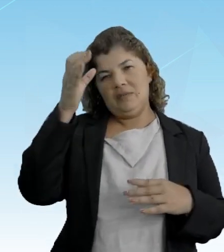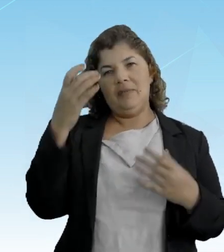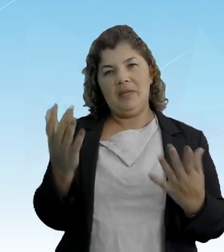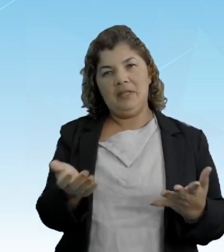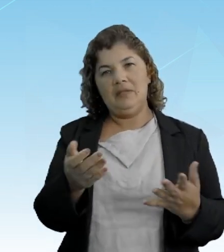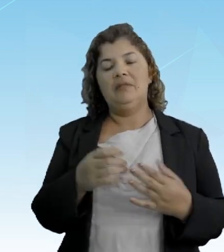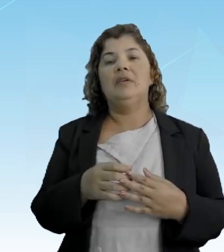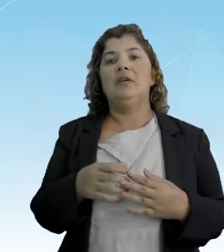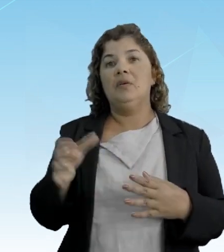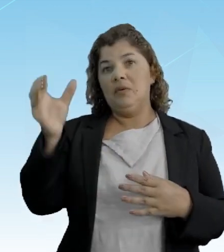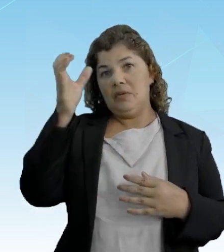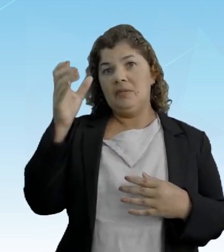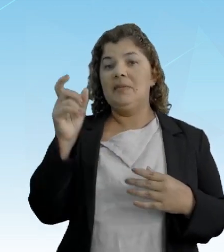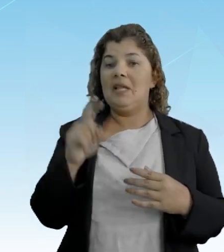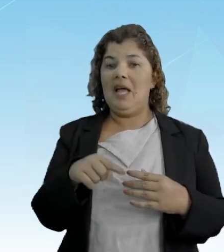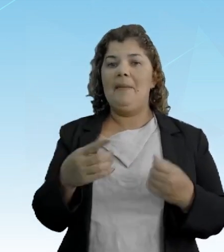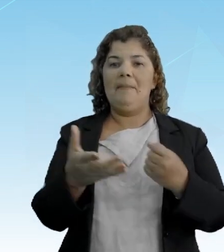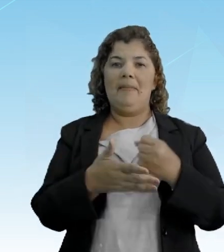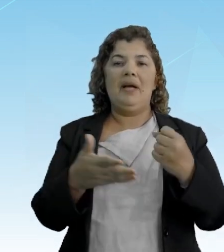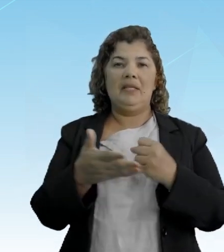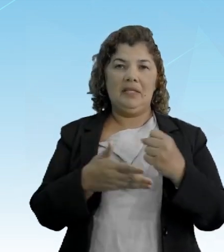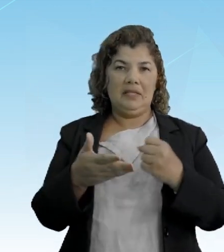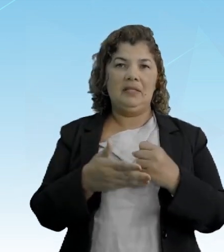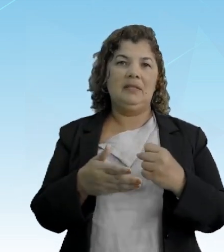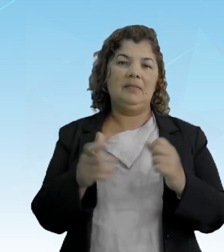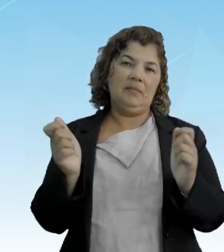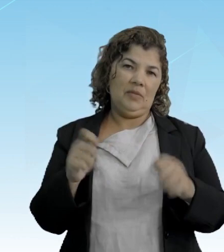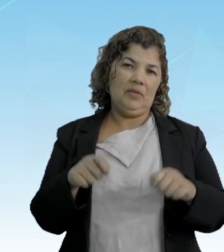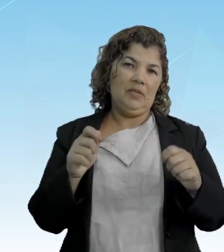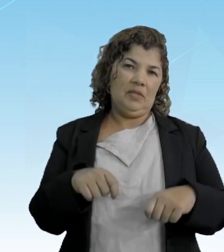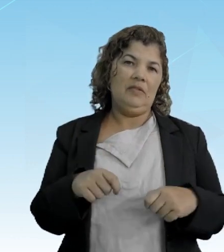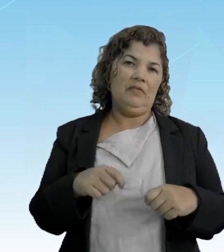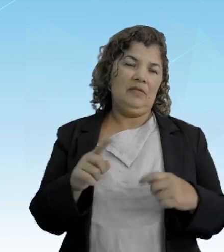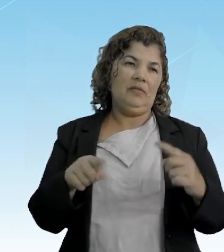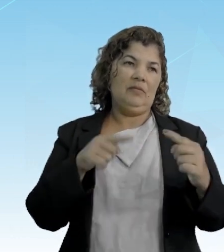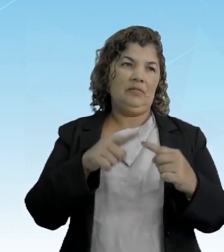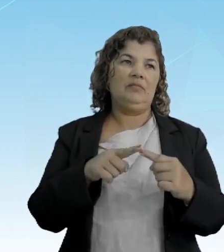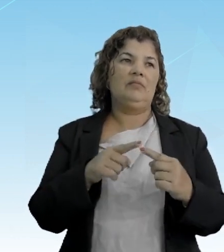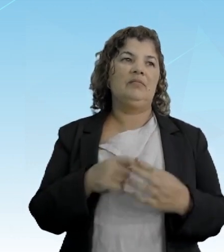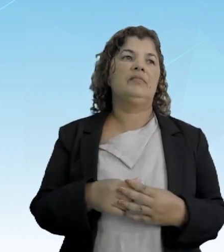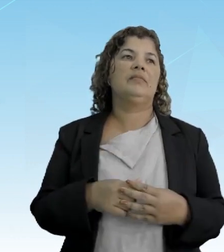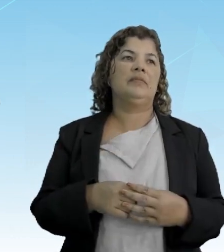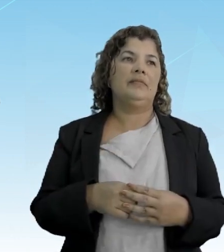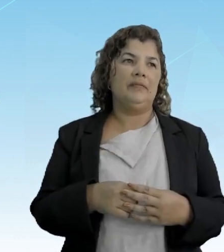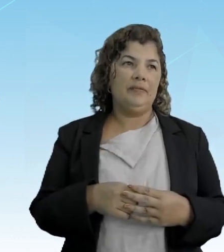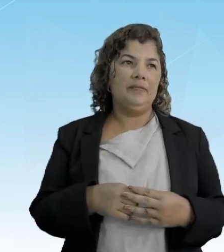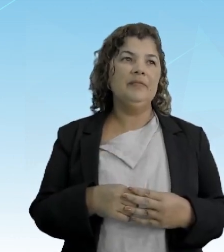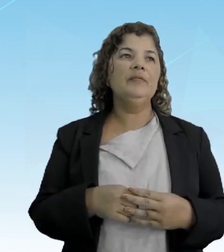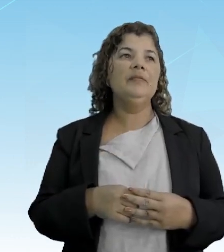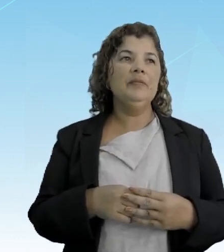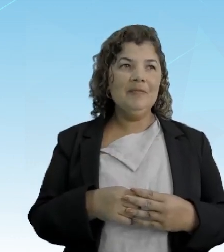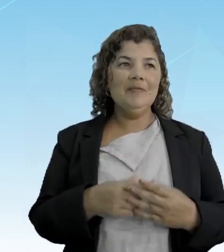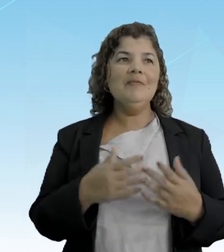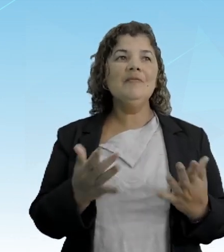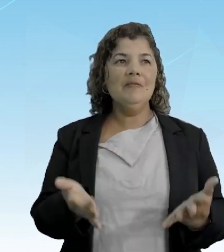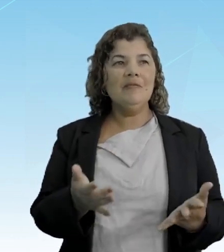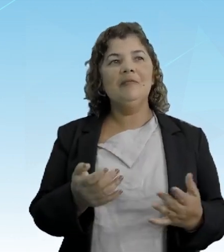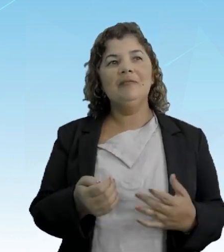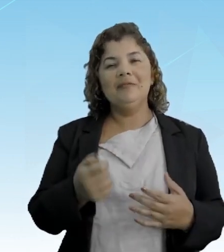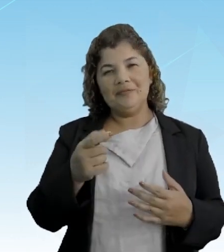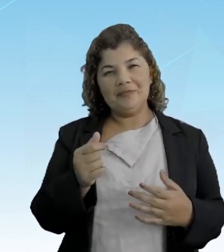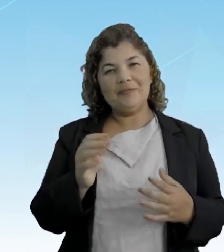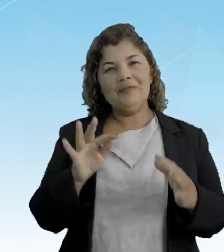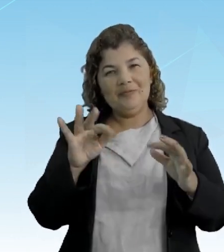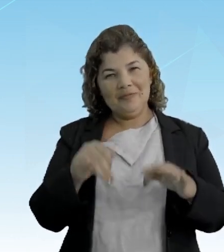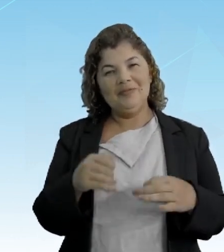o conhecimento, ele é a base para que nós possamos atingir os nossos objetivos. Professor, já chegando ao final do nosso